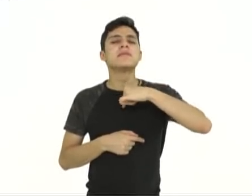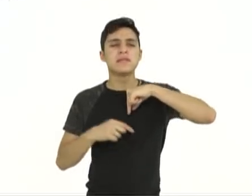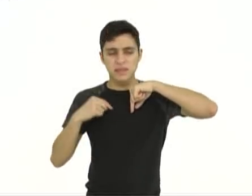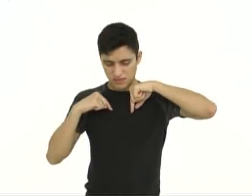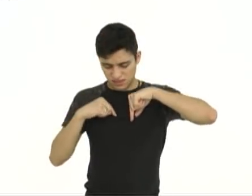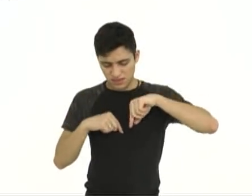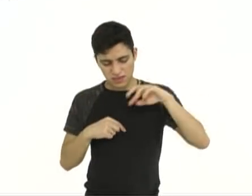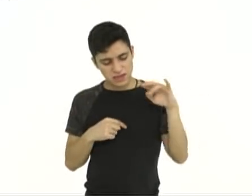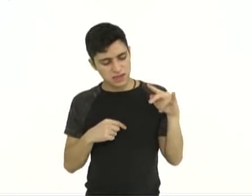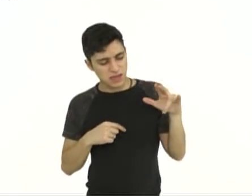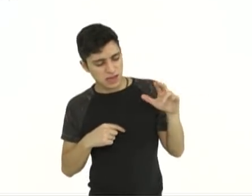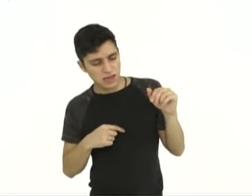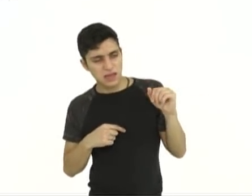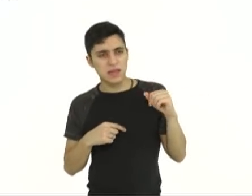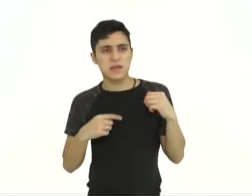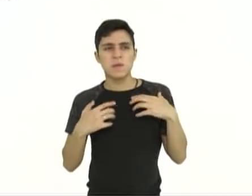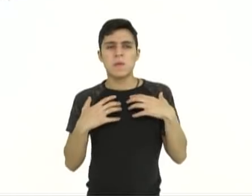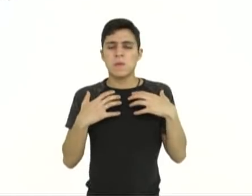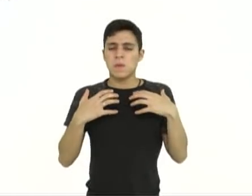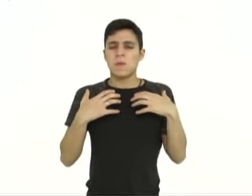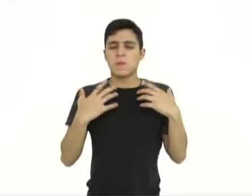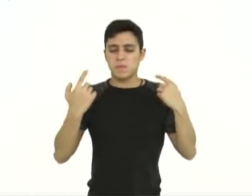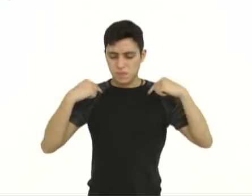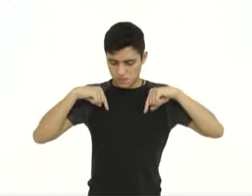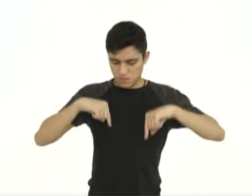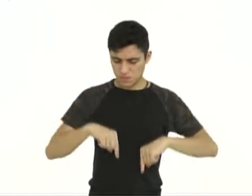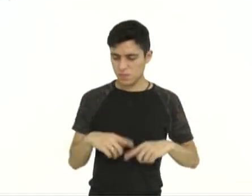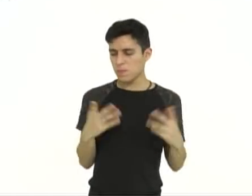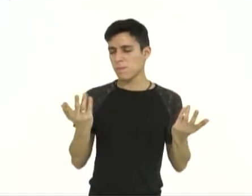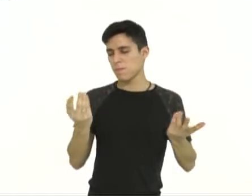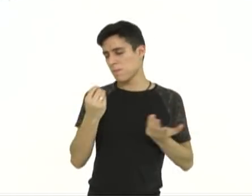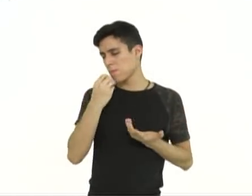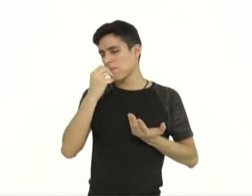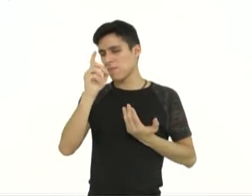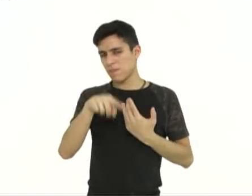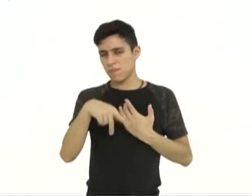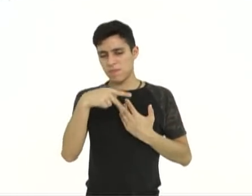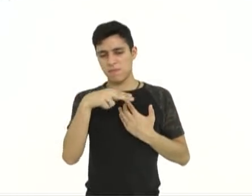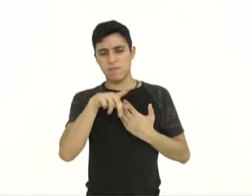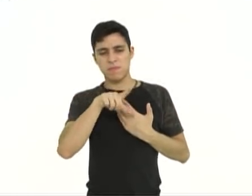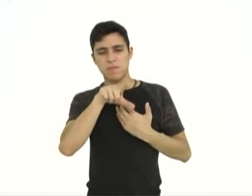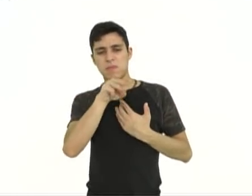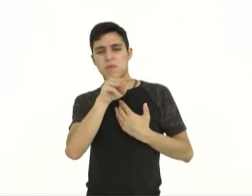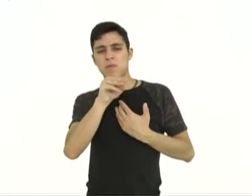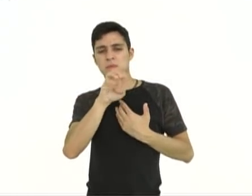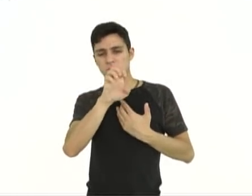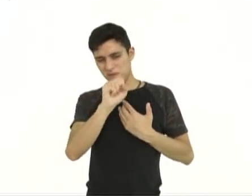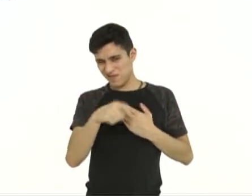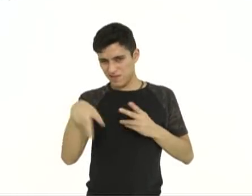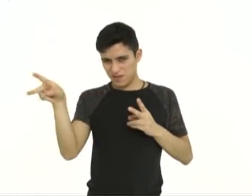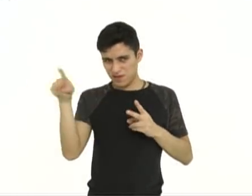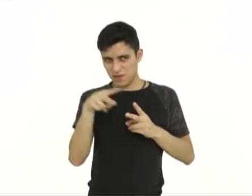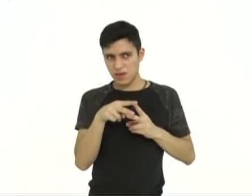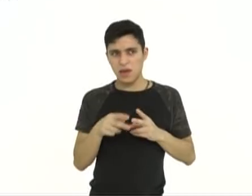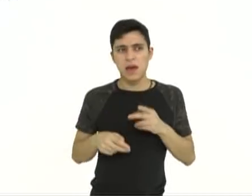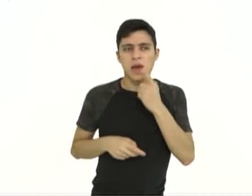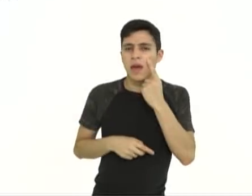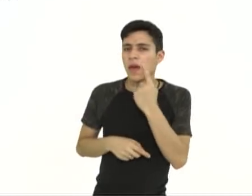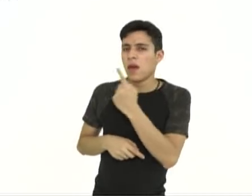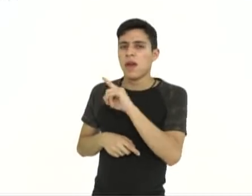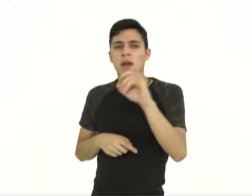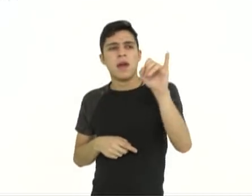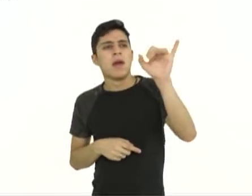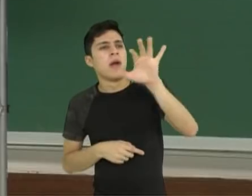pela traqueia, pelos brônquios, bronquíolos e, consequentemente, os pulmões, que são 2. Olhem na